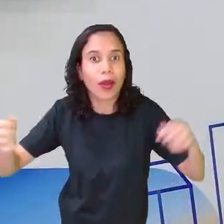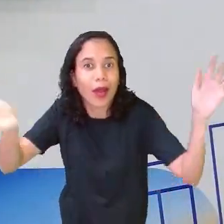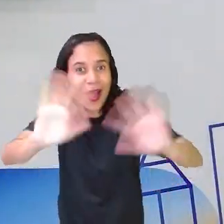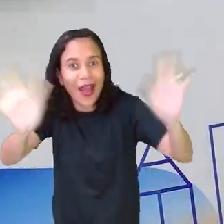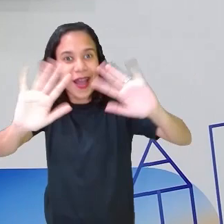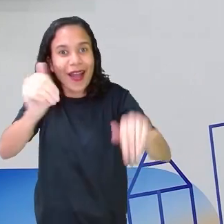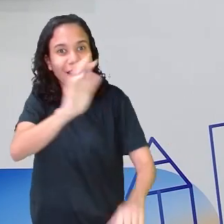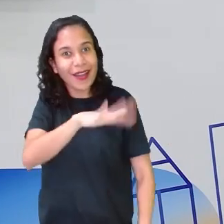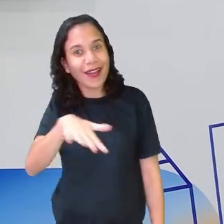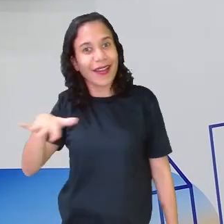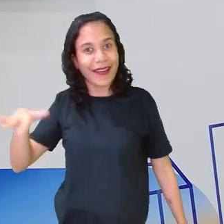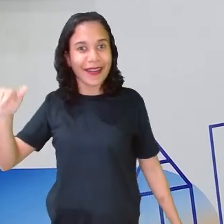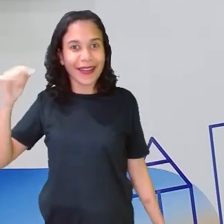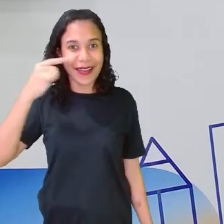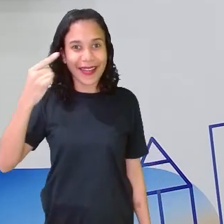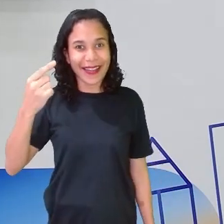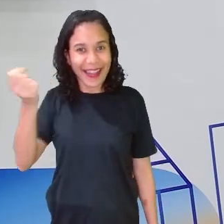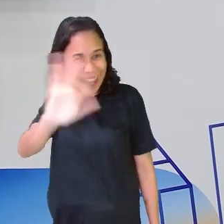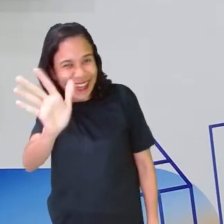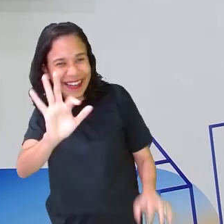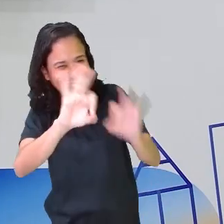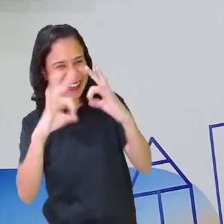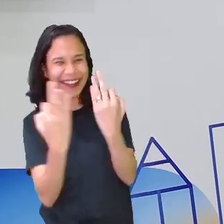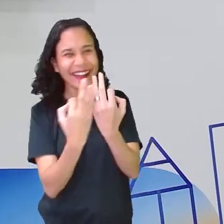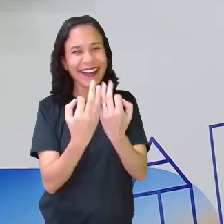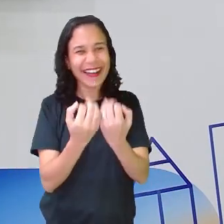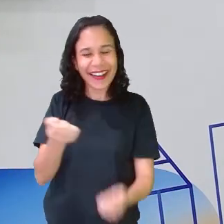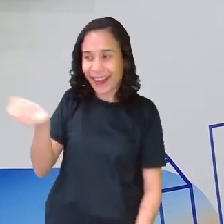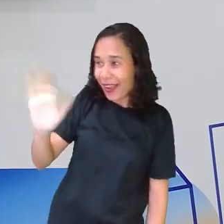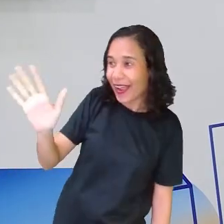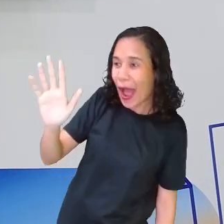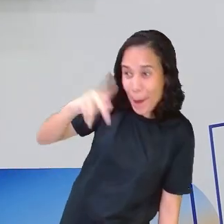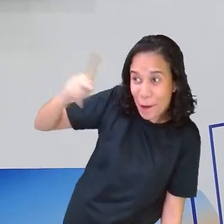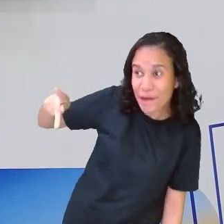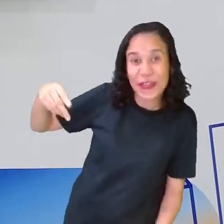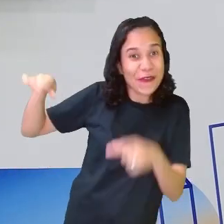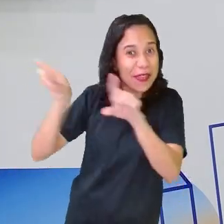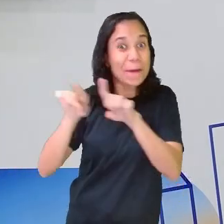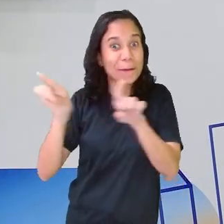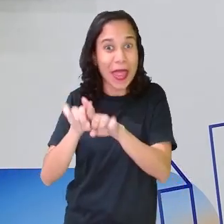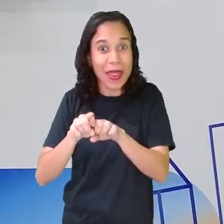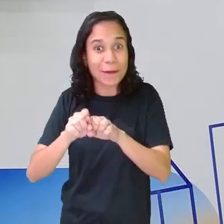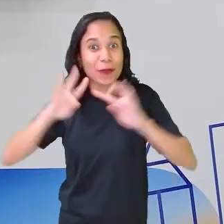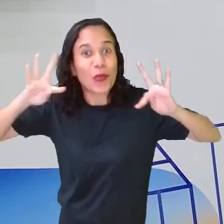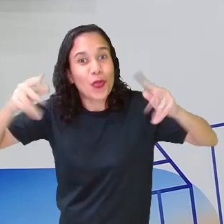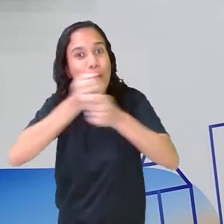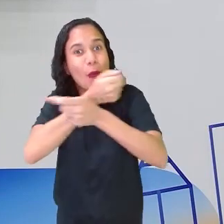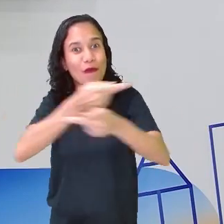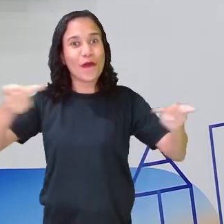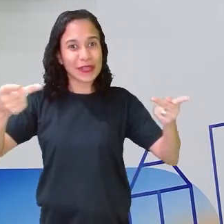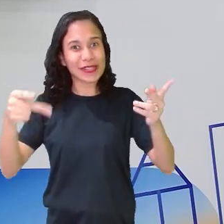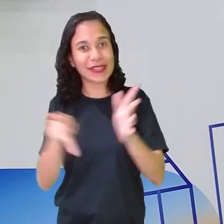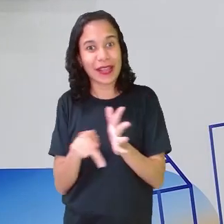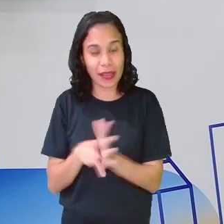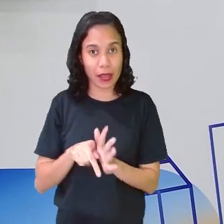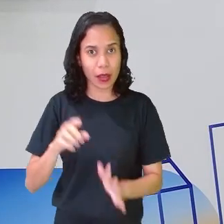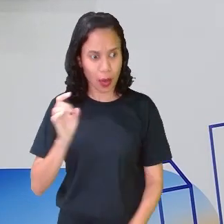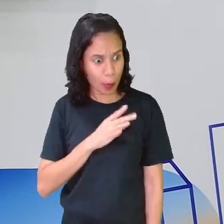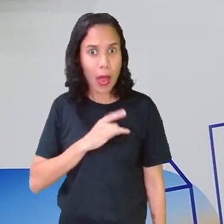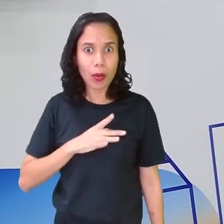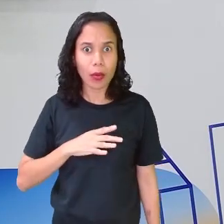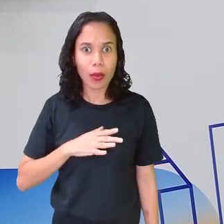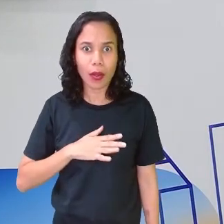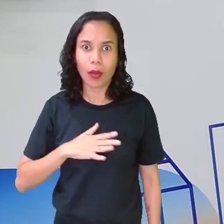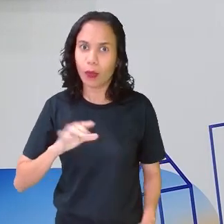Olá, crianças! Olá, famílias! Professora, professor! Se